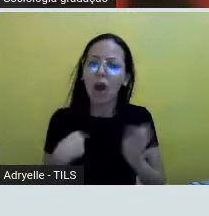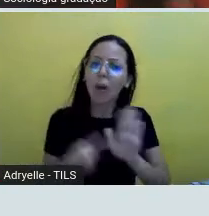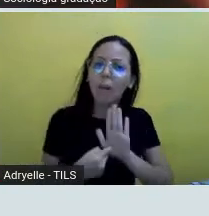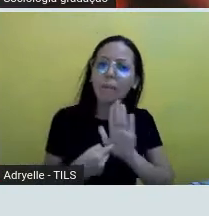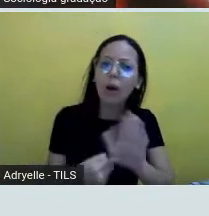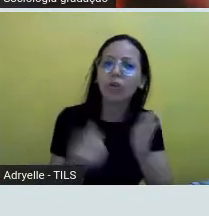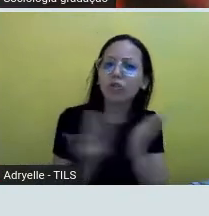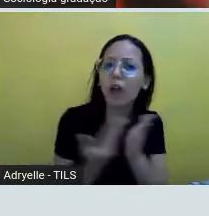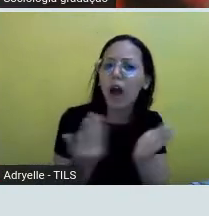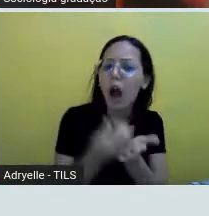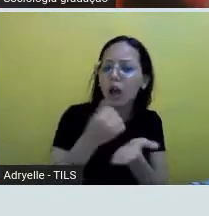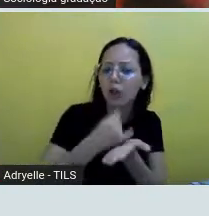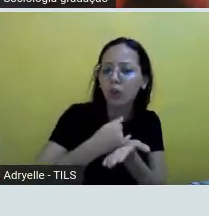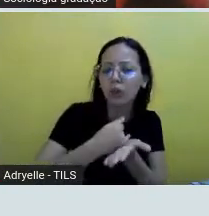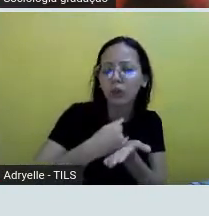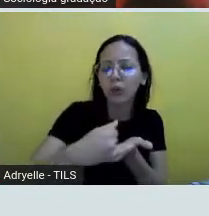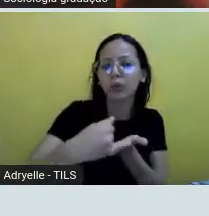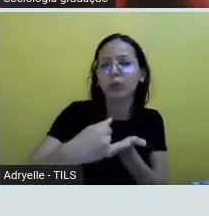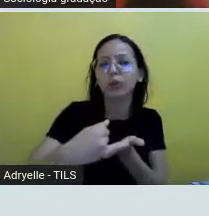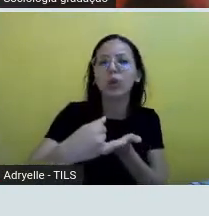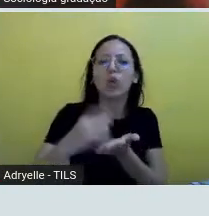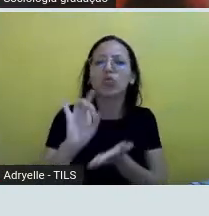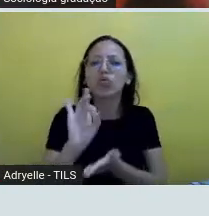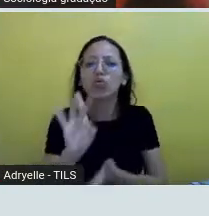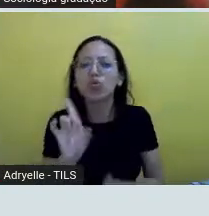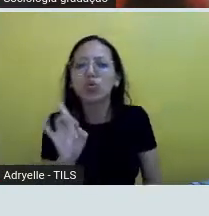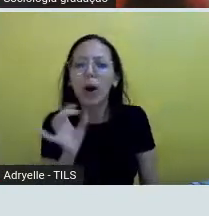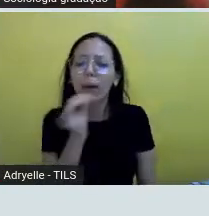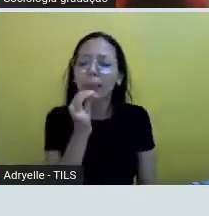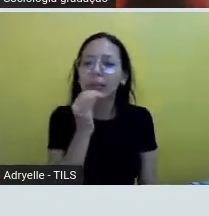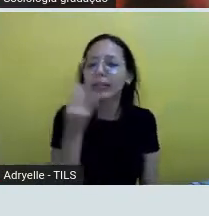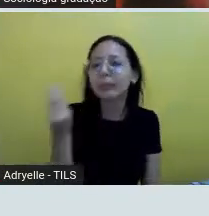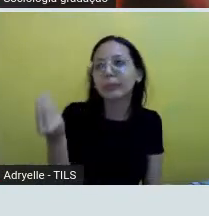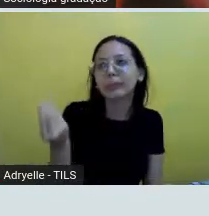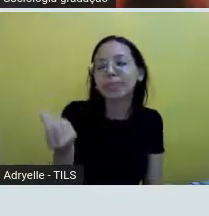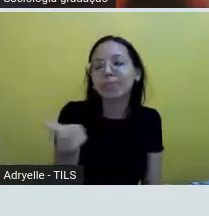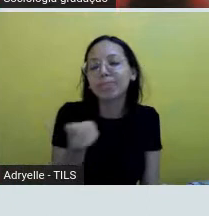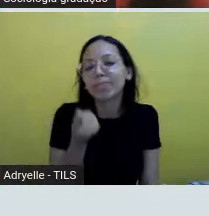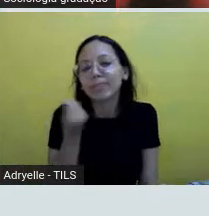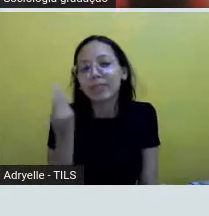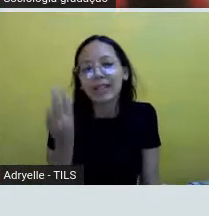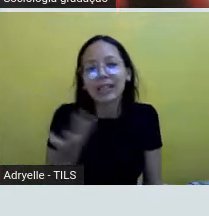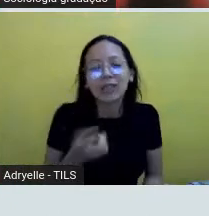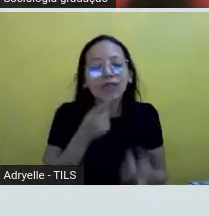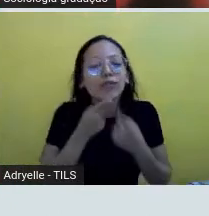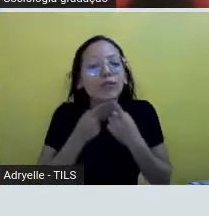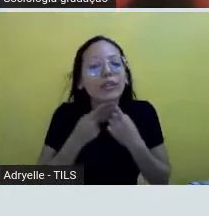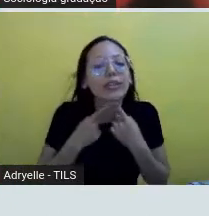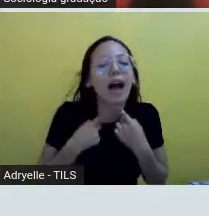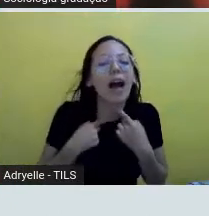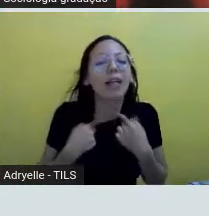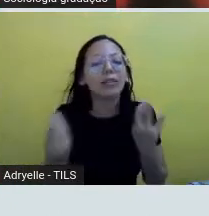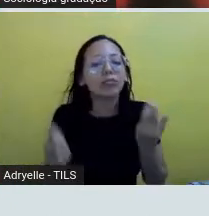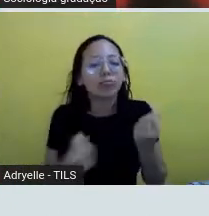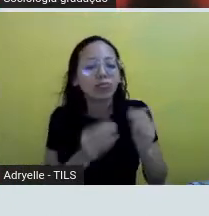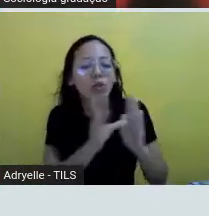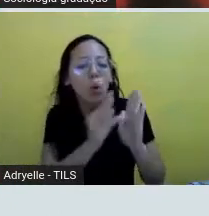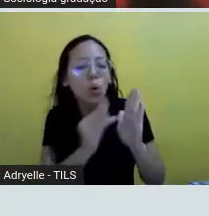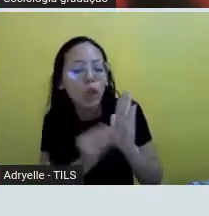aula introdutória só para dar aquele gostinho assim de, eita, tem várias outras coisas que a gente